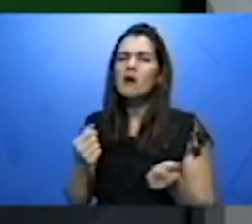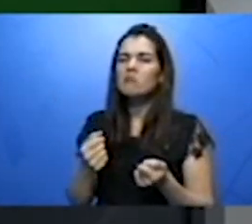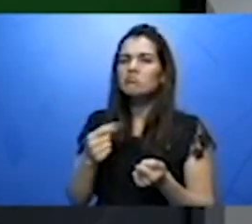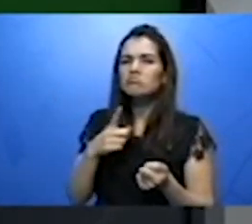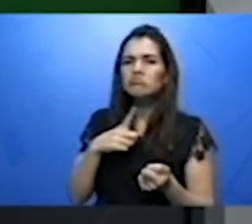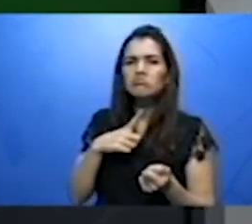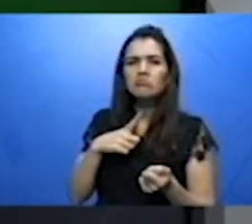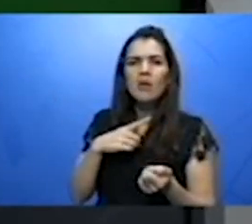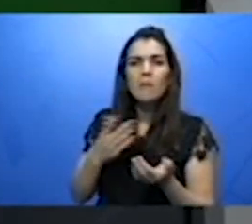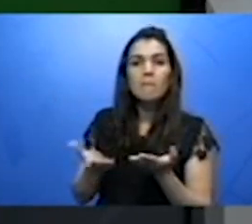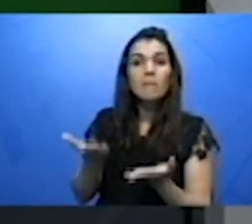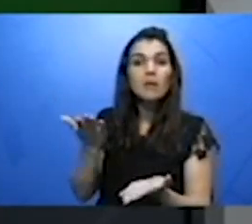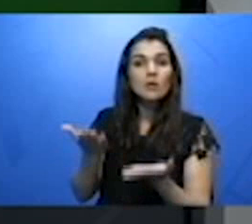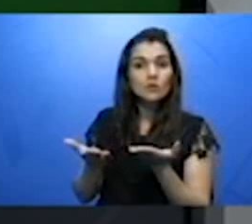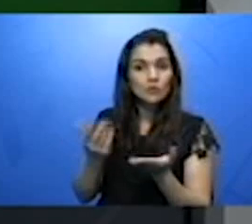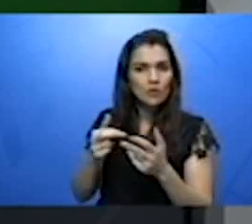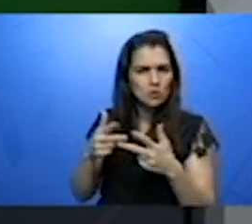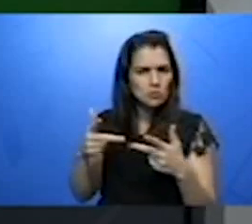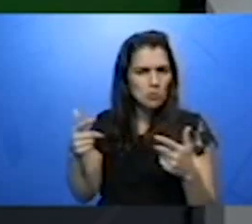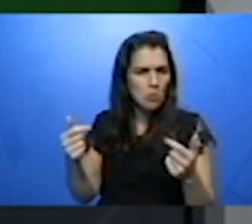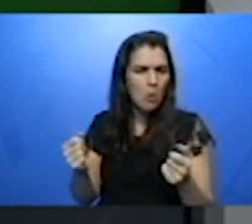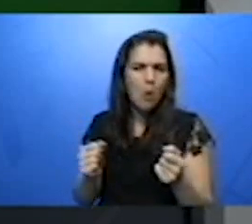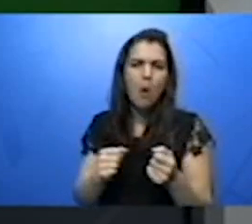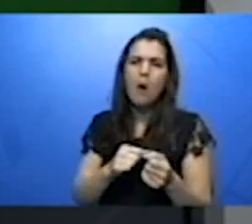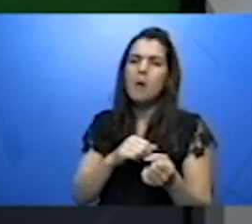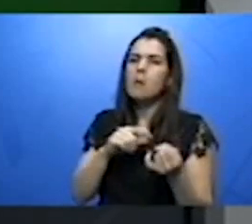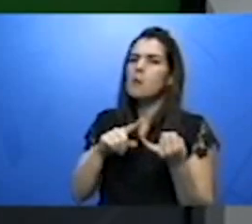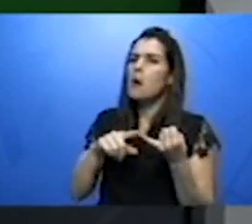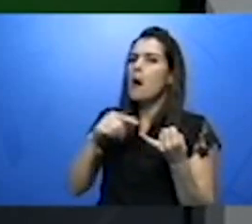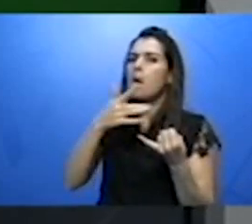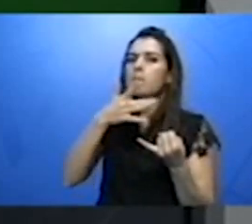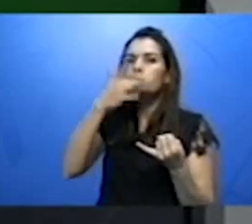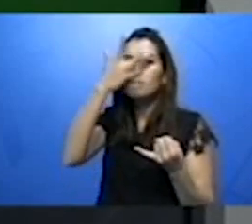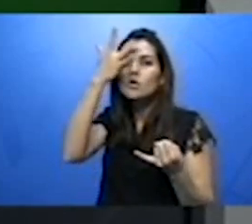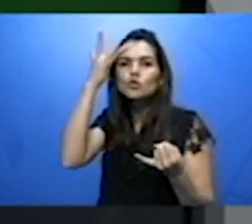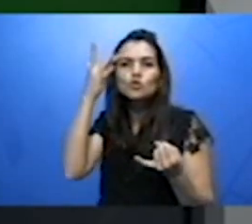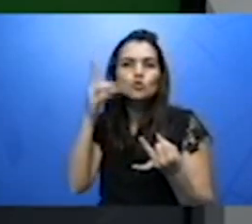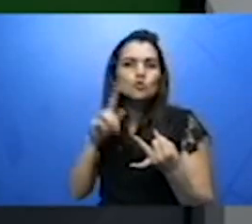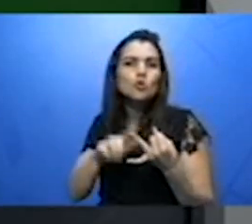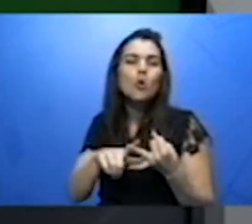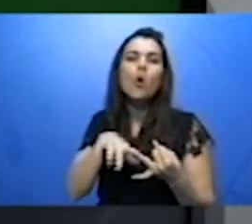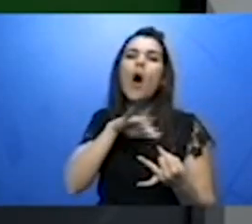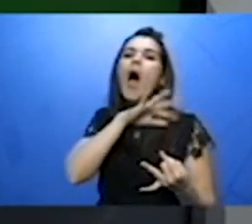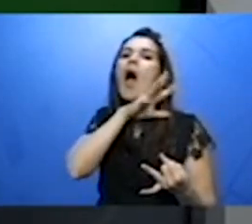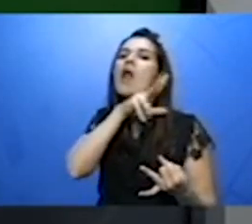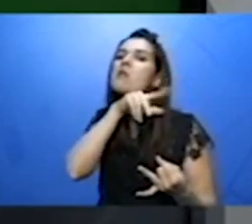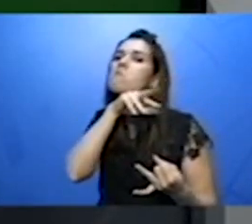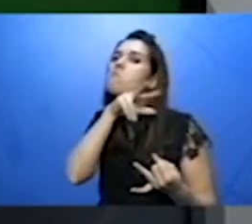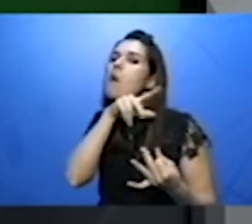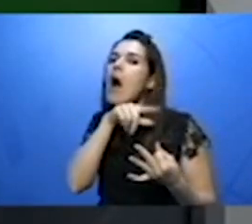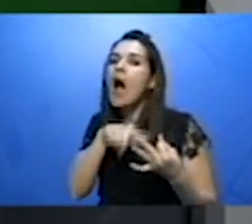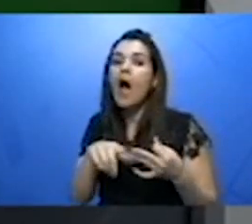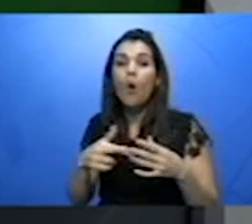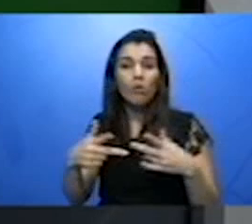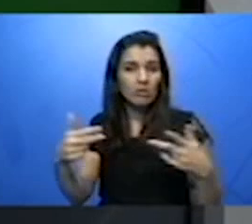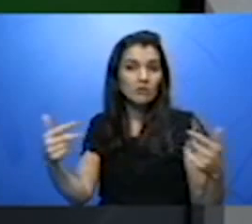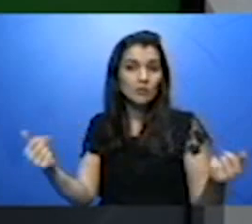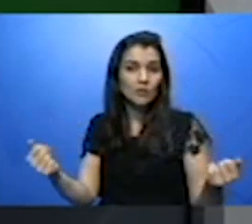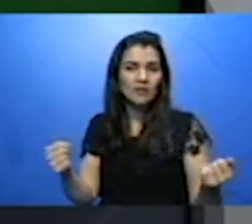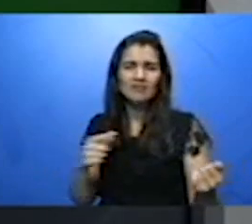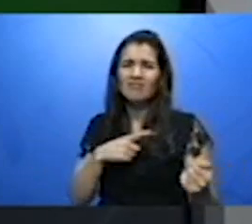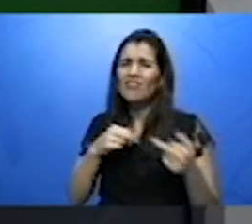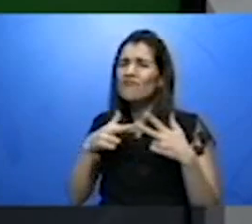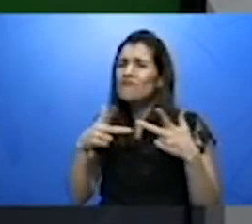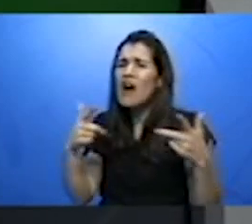peso de objetos pessoas animais entre outras coisas né existem vários tipos de